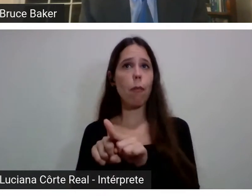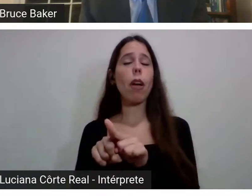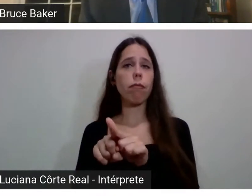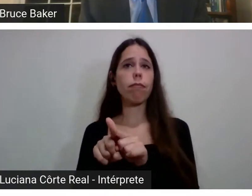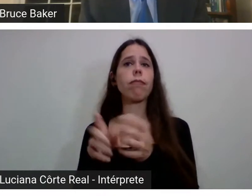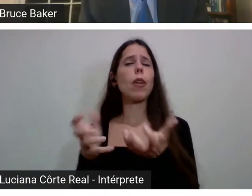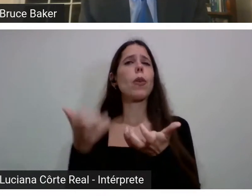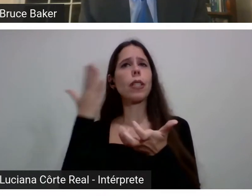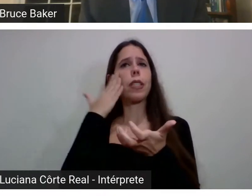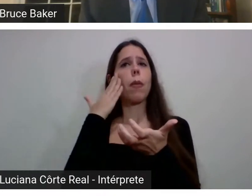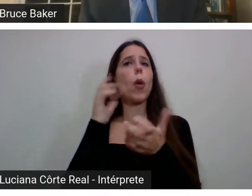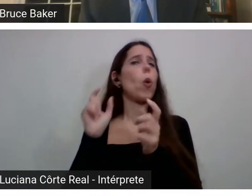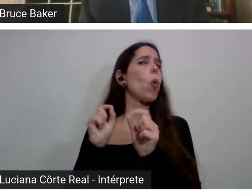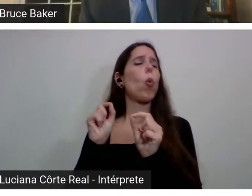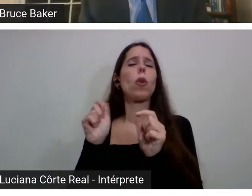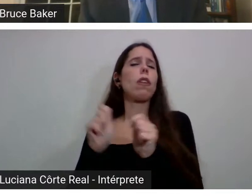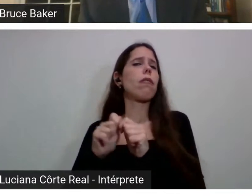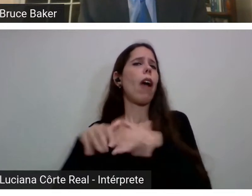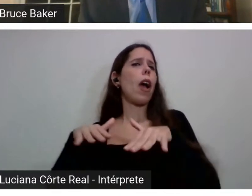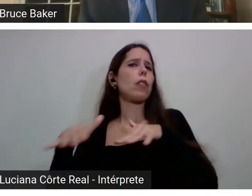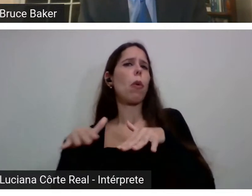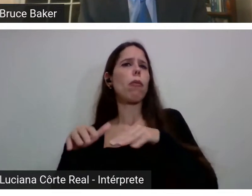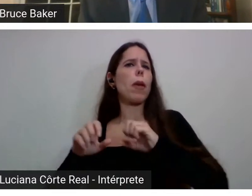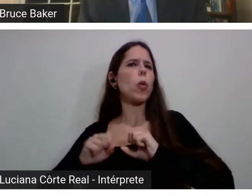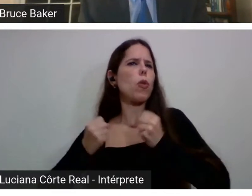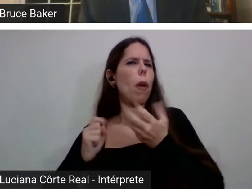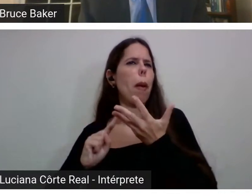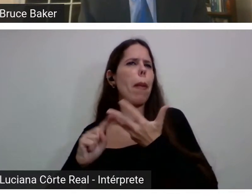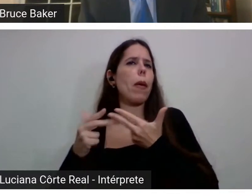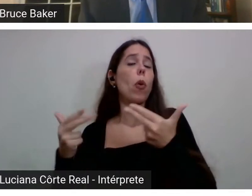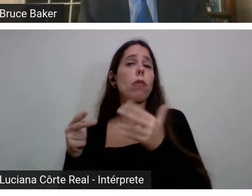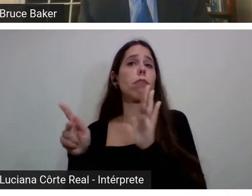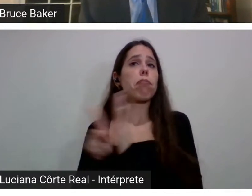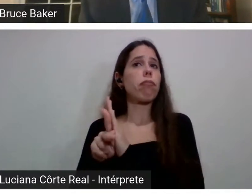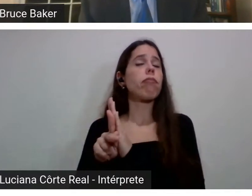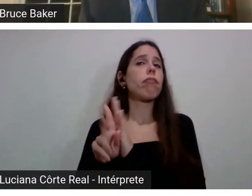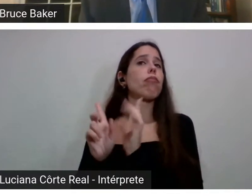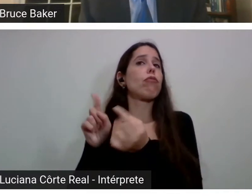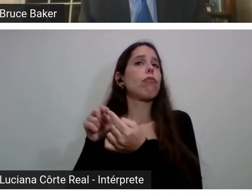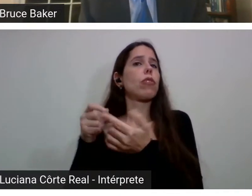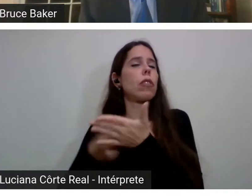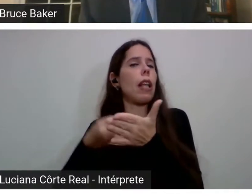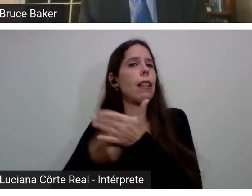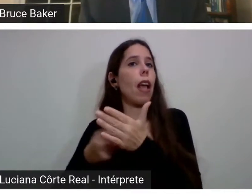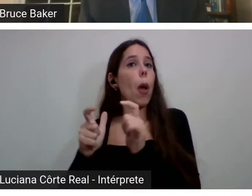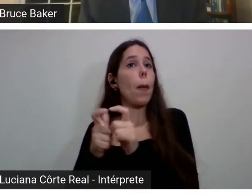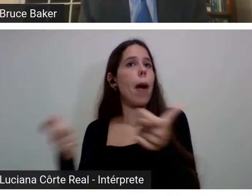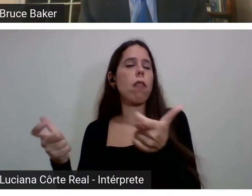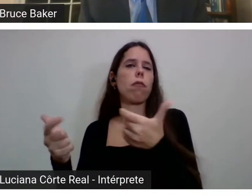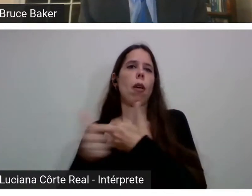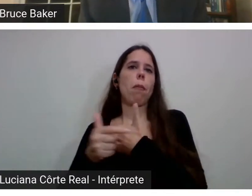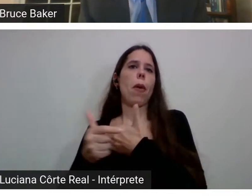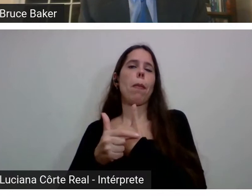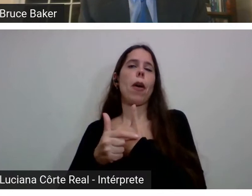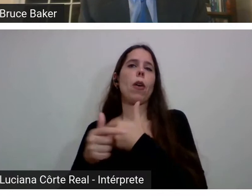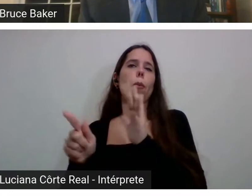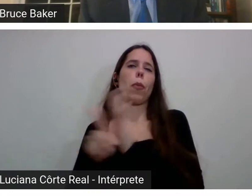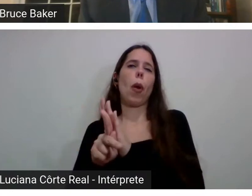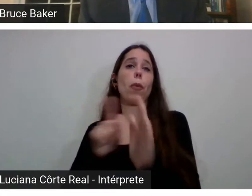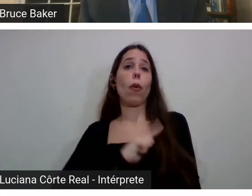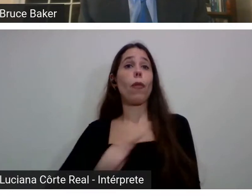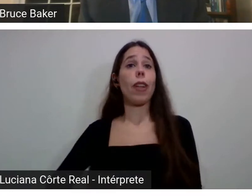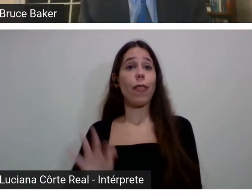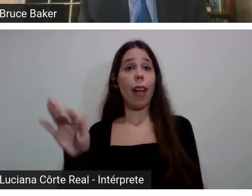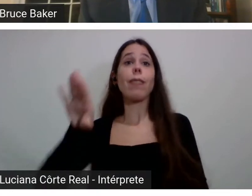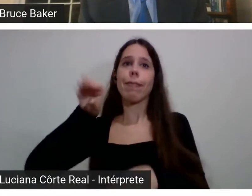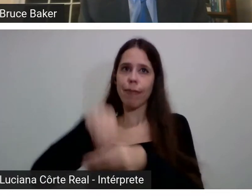esforços estão sendo feitos para ampliar essa atuação do papel do governo federal na educação básica, Rubens. Yeah,